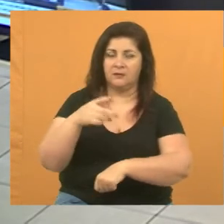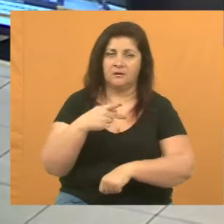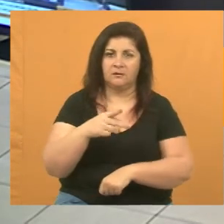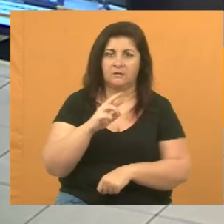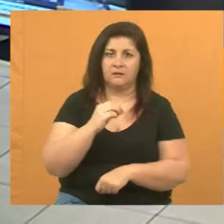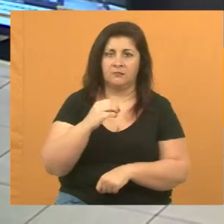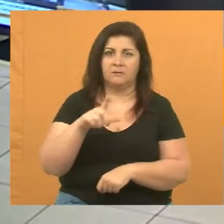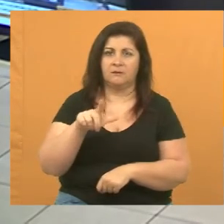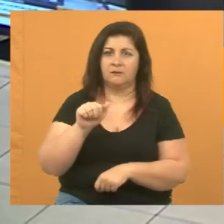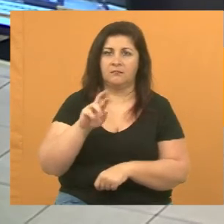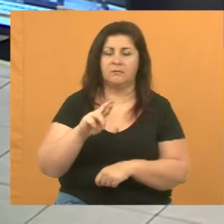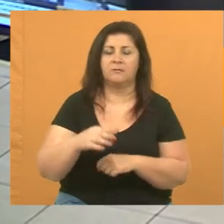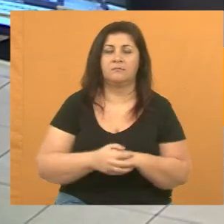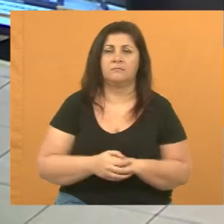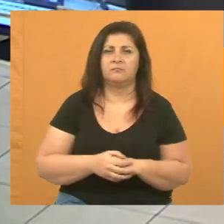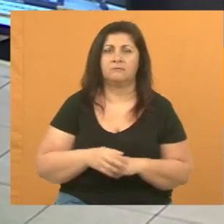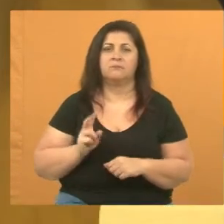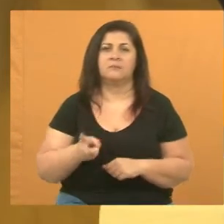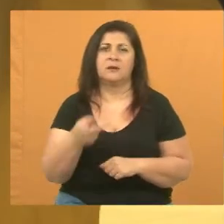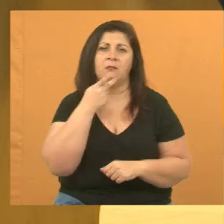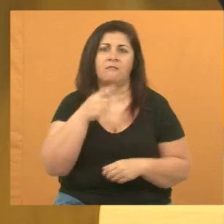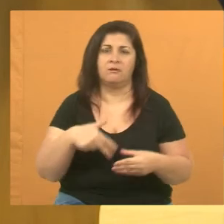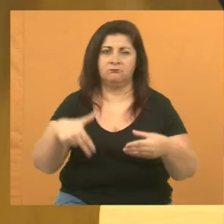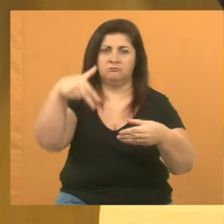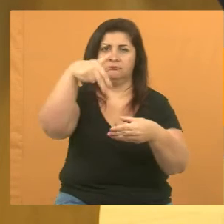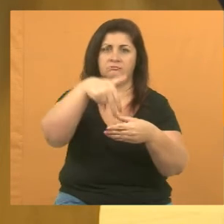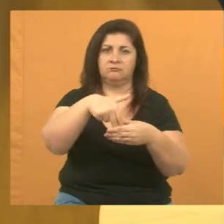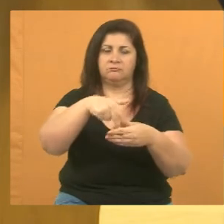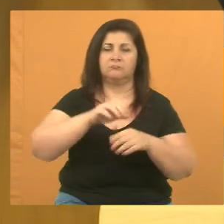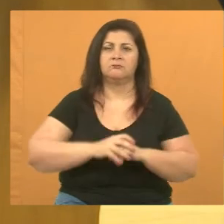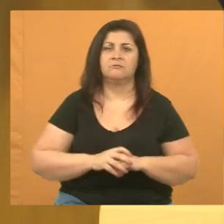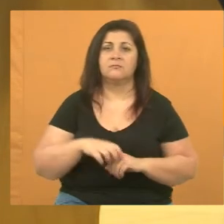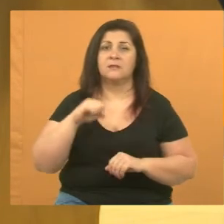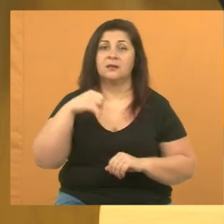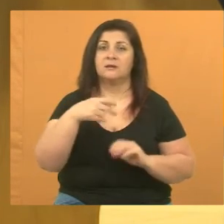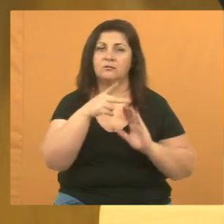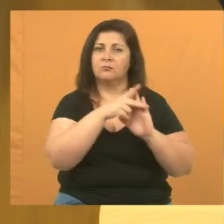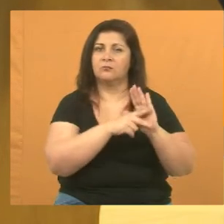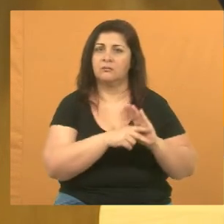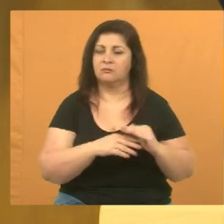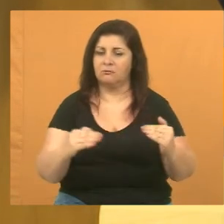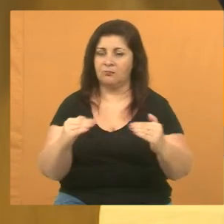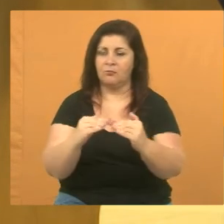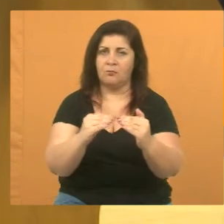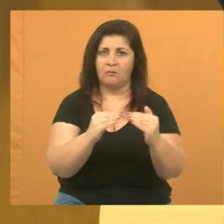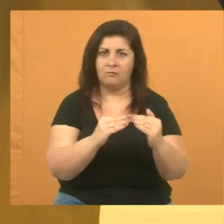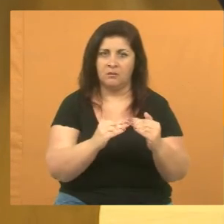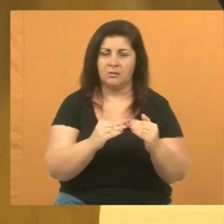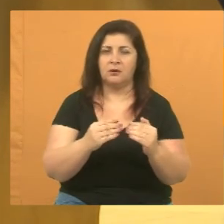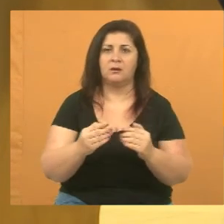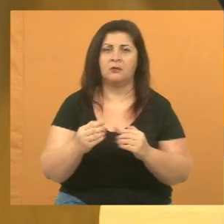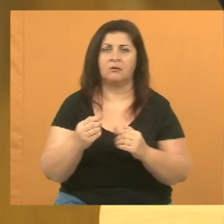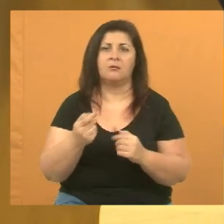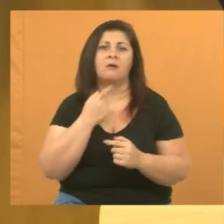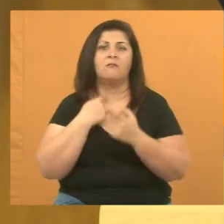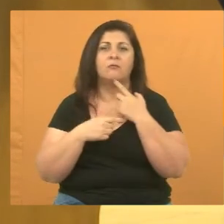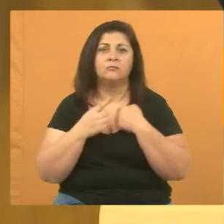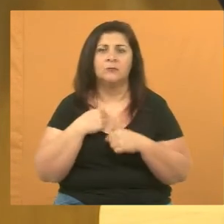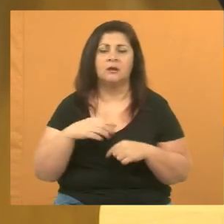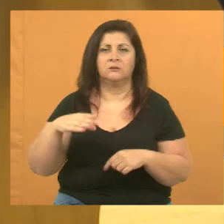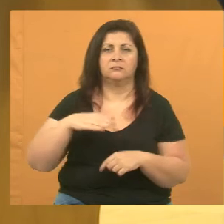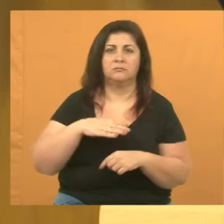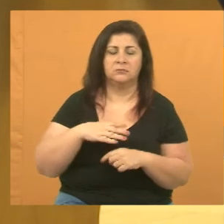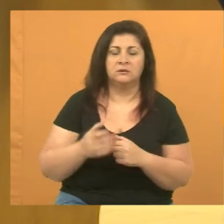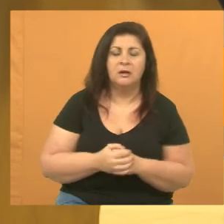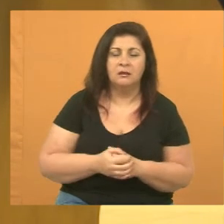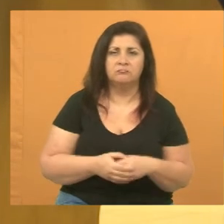Prolar. Eu sempre tenho falado nessa tribuna aqui, quando o projeto vai ao encontro do interesse público, do interesse da cidade, esse